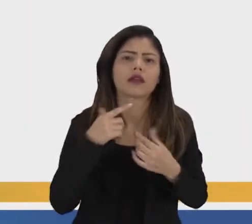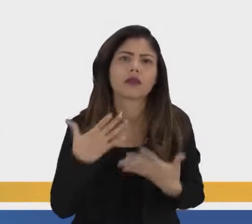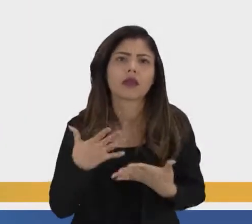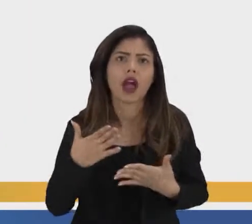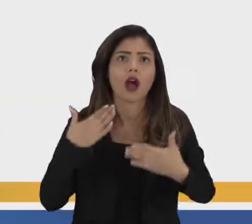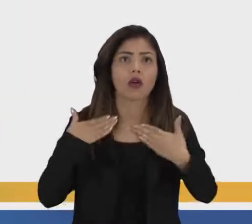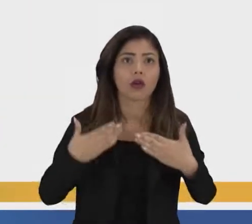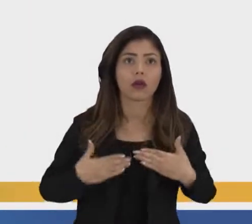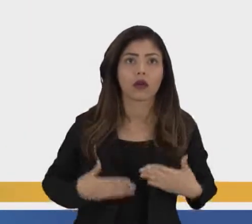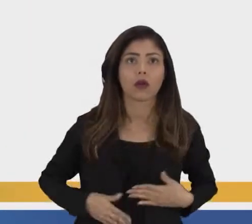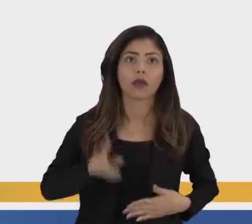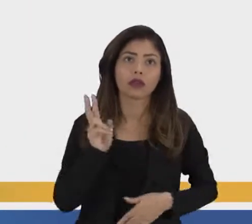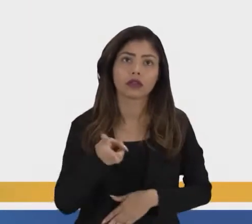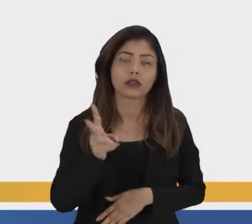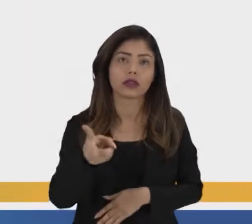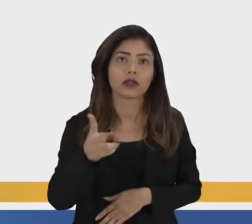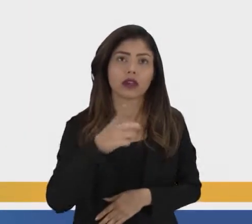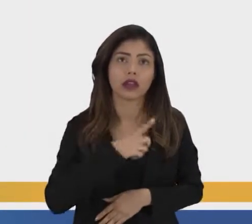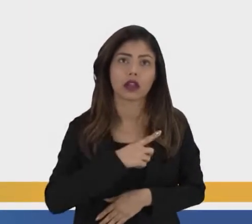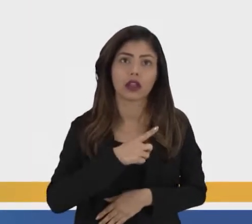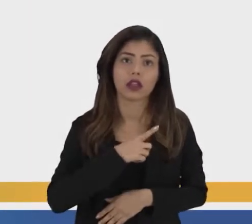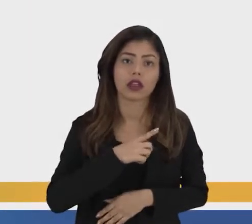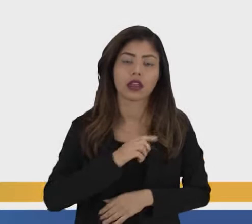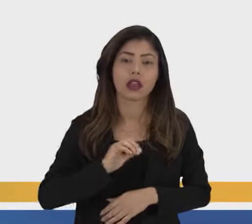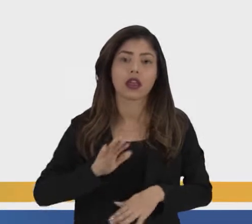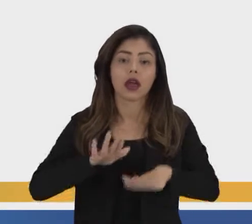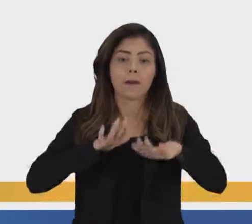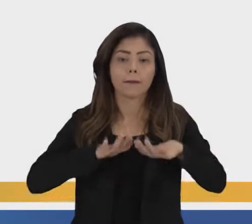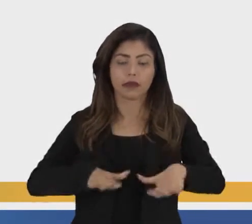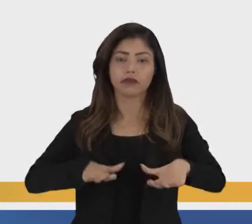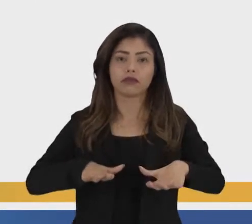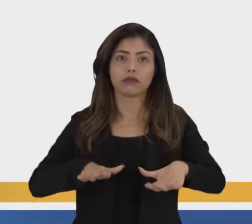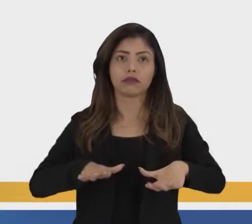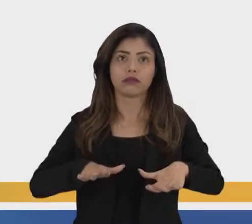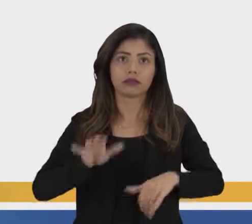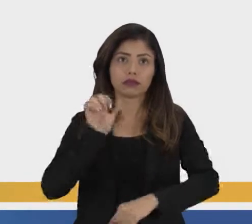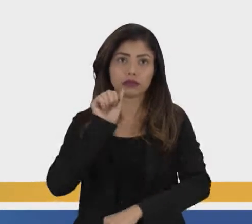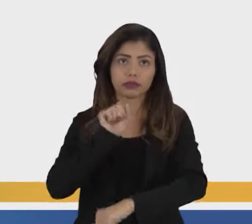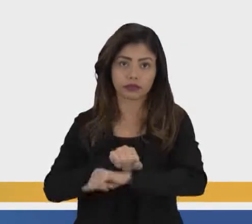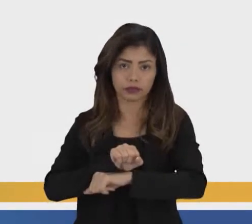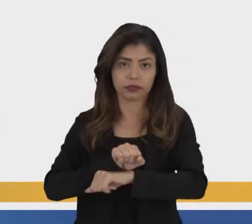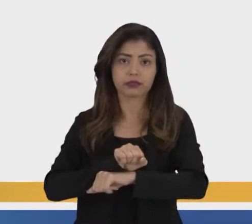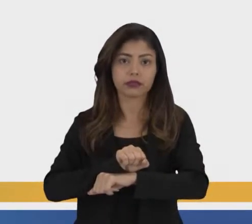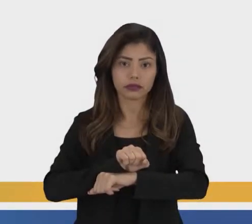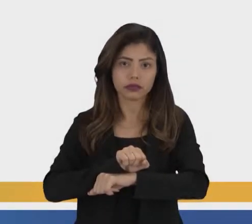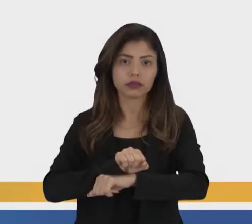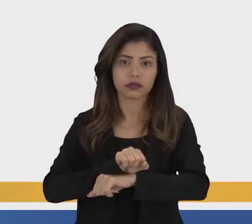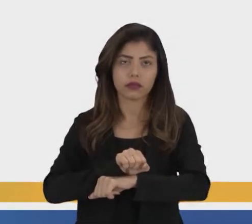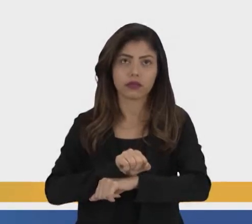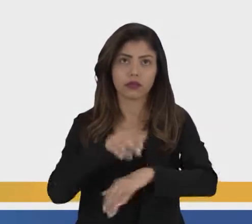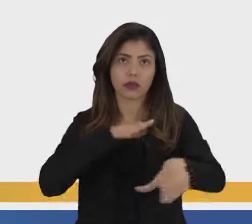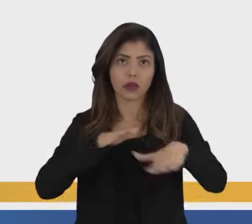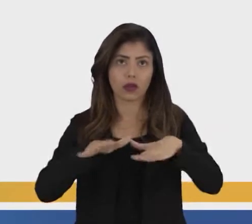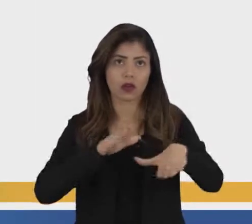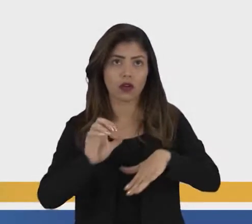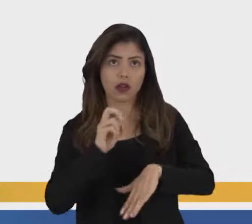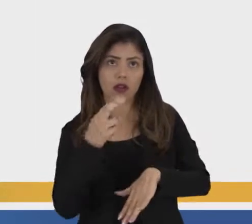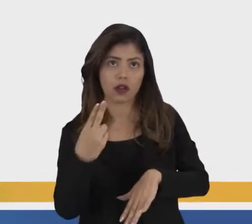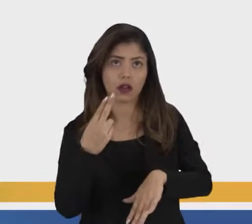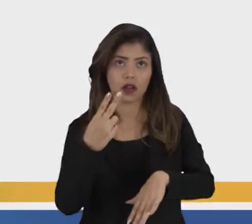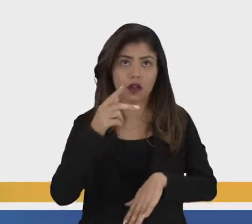os corpos têm tendência natural de manter o seu estado, né, ou de repouso ou em